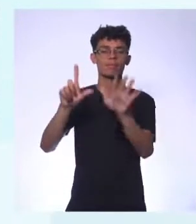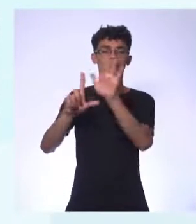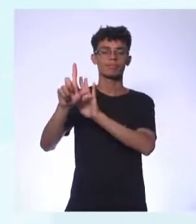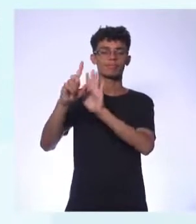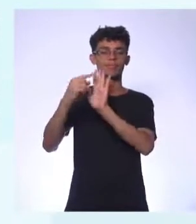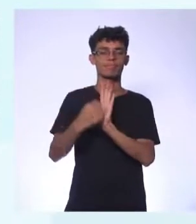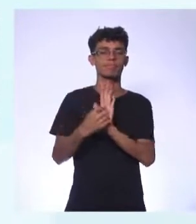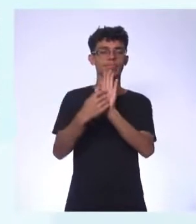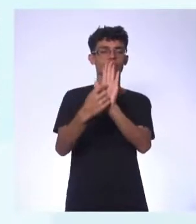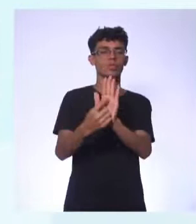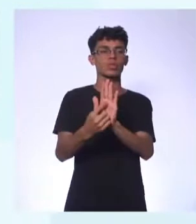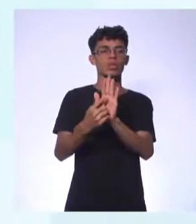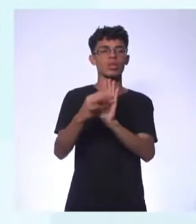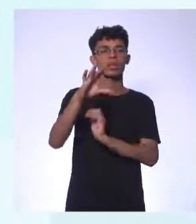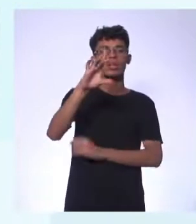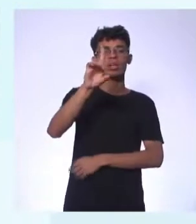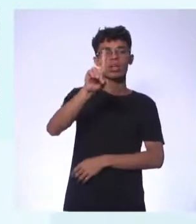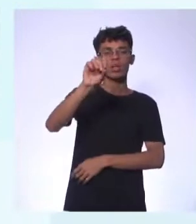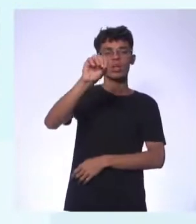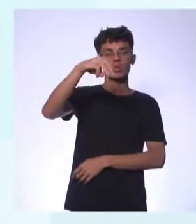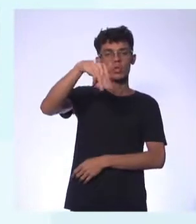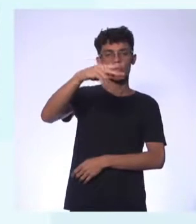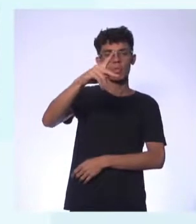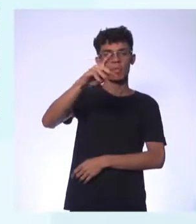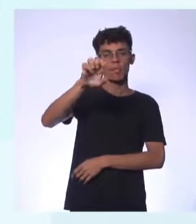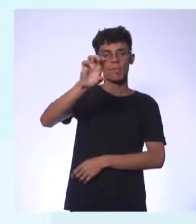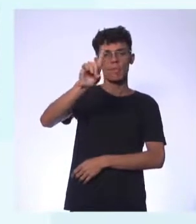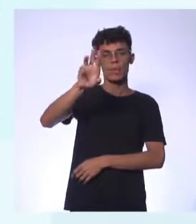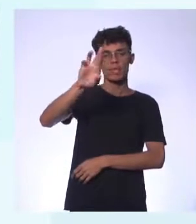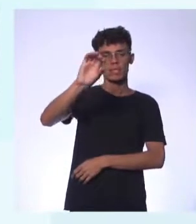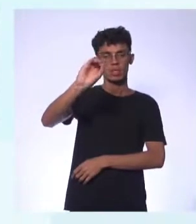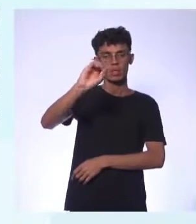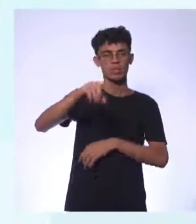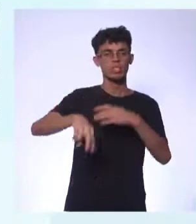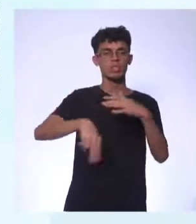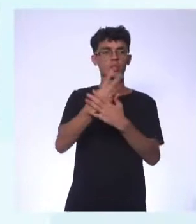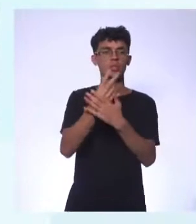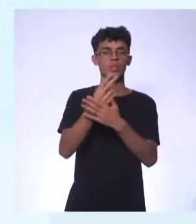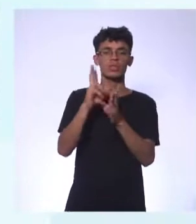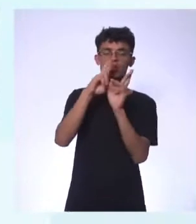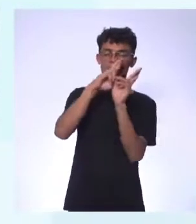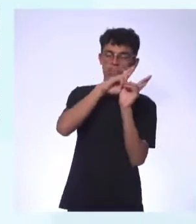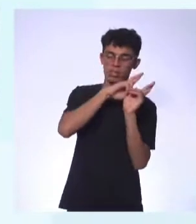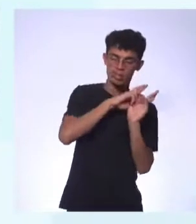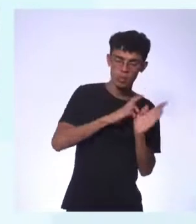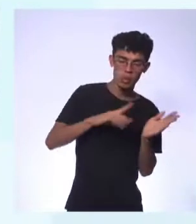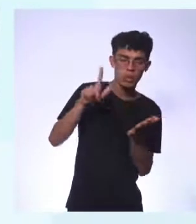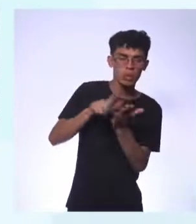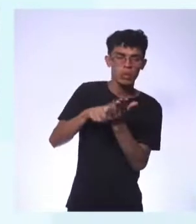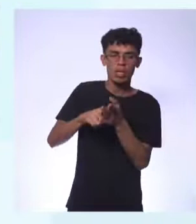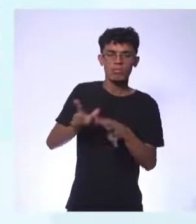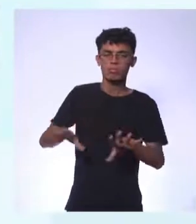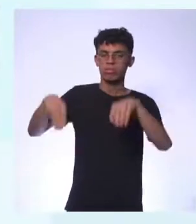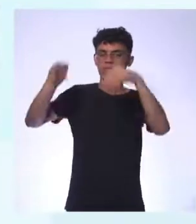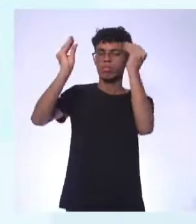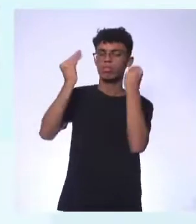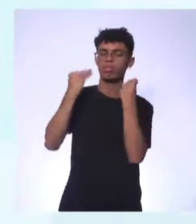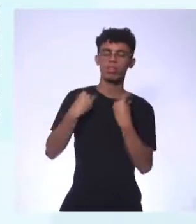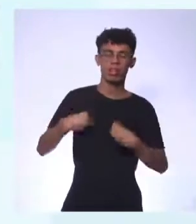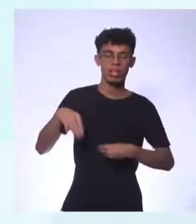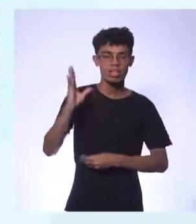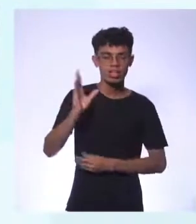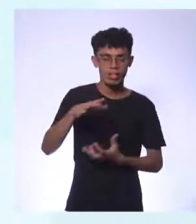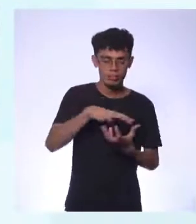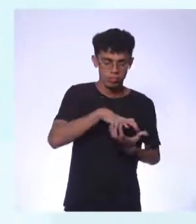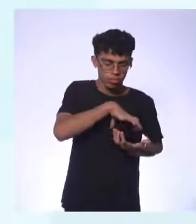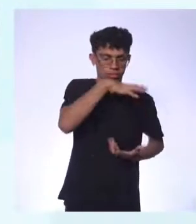Pedro II dormindo, né, com pilhas de jornais, como quem diz assim, o imperador já é um senhorzinho, já está